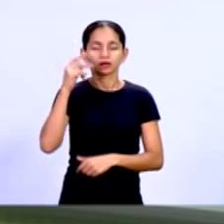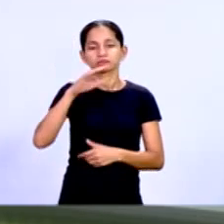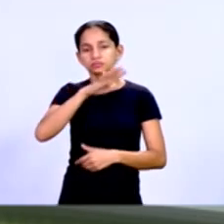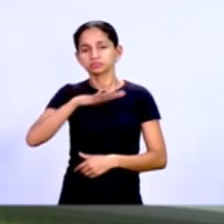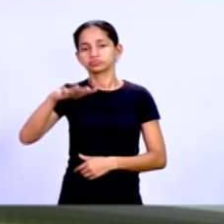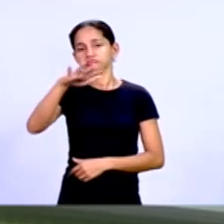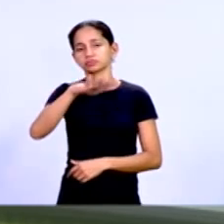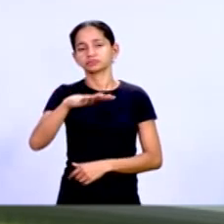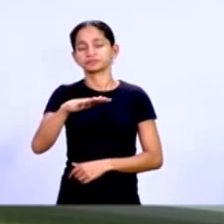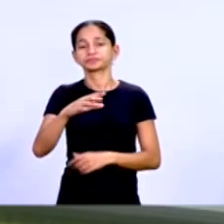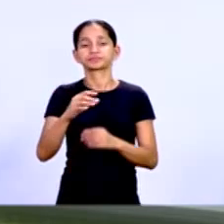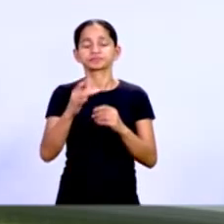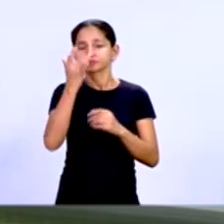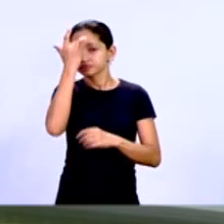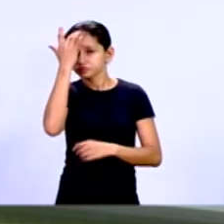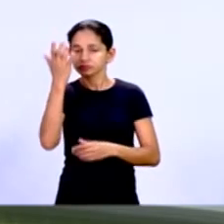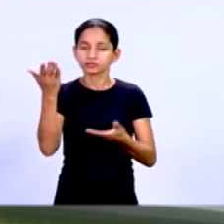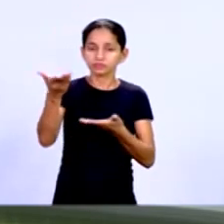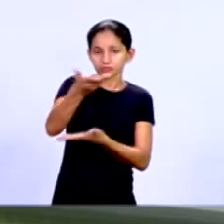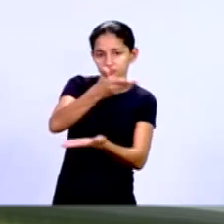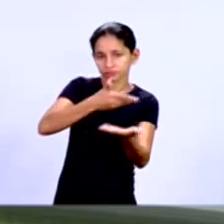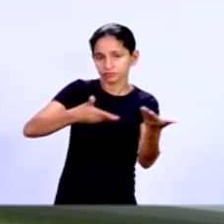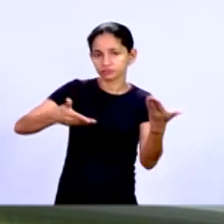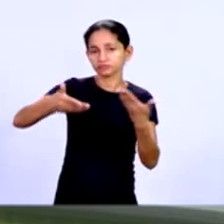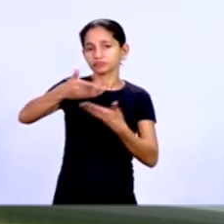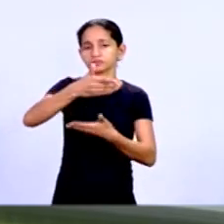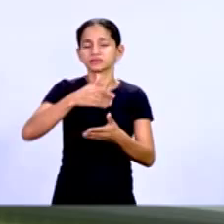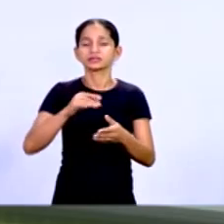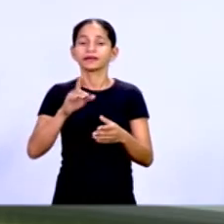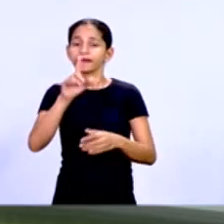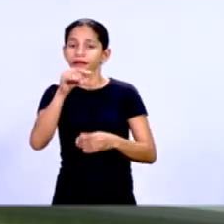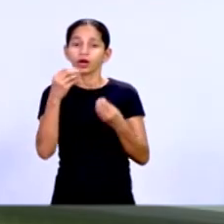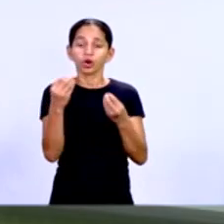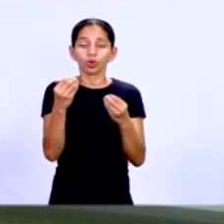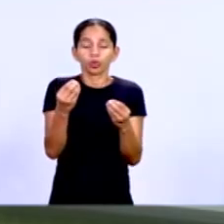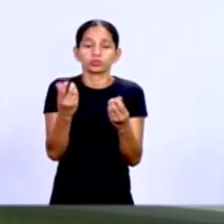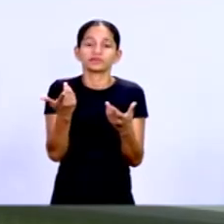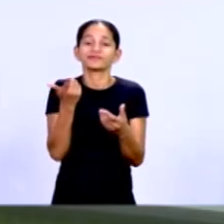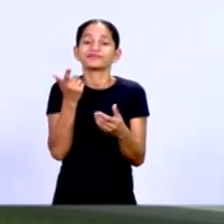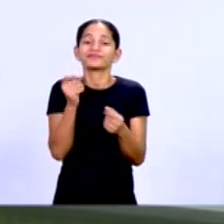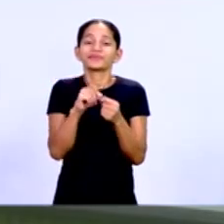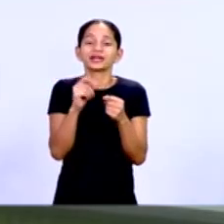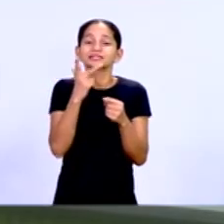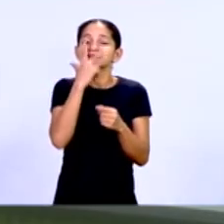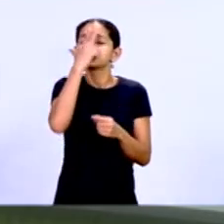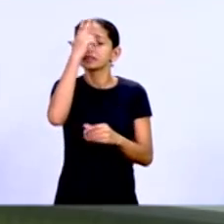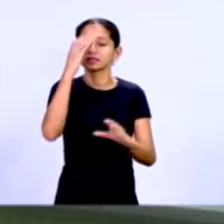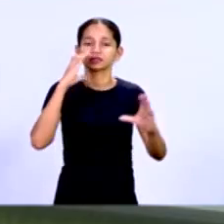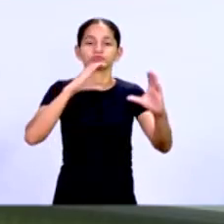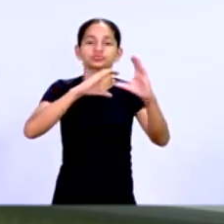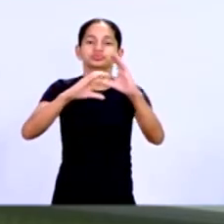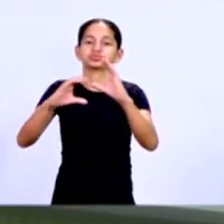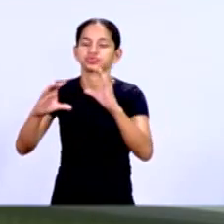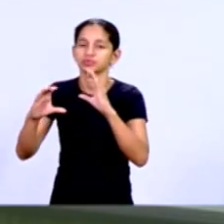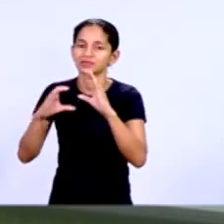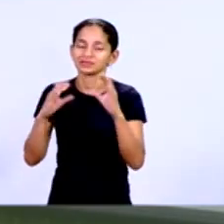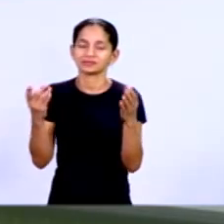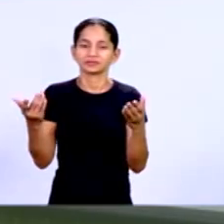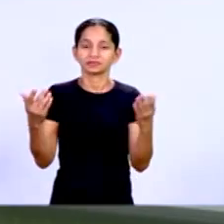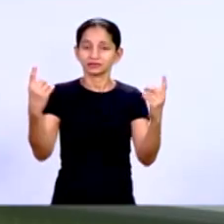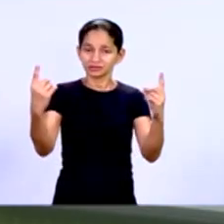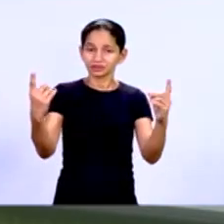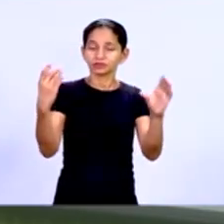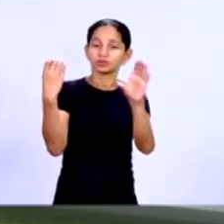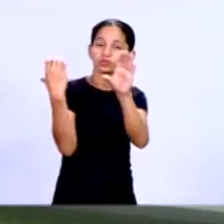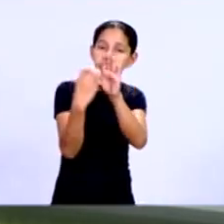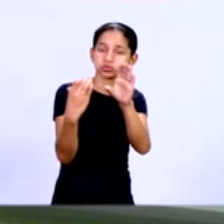eles são o quê? São facilitadores e são os canais para que aconteça o quê? Que aconteça a liberação de crédito.